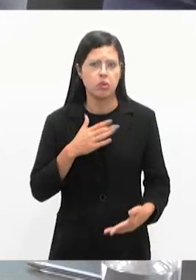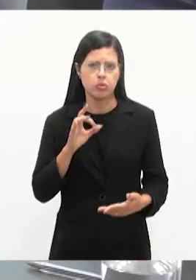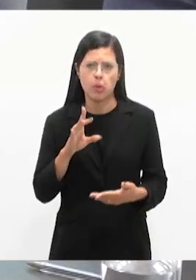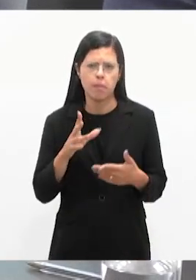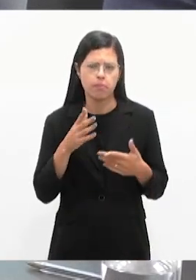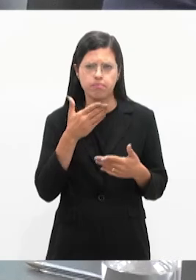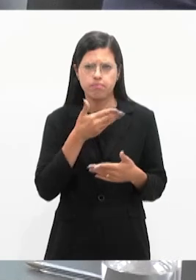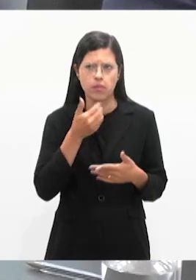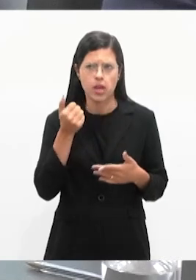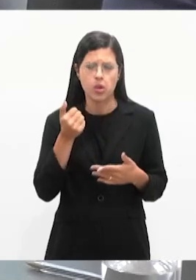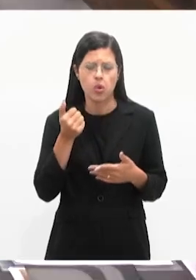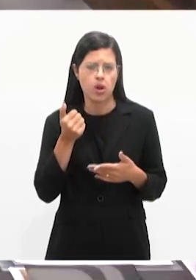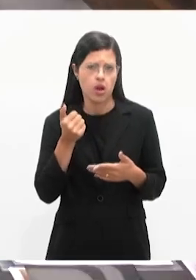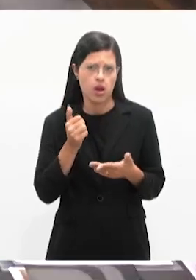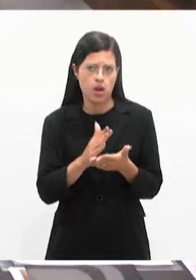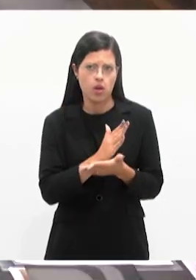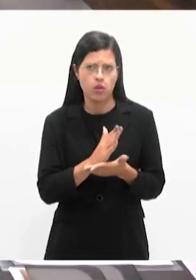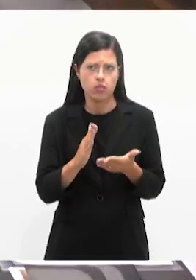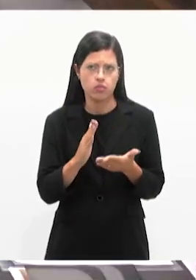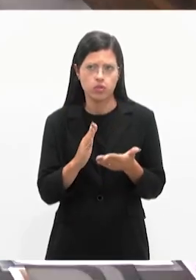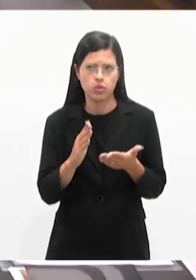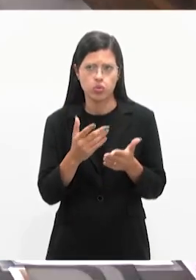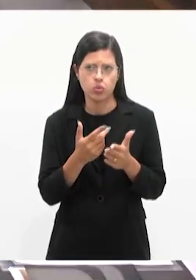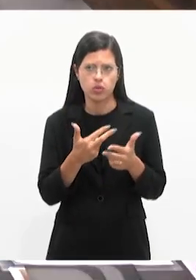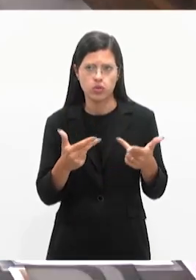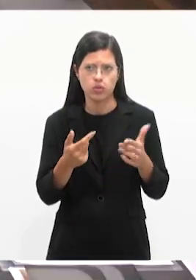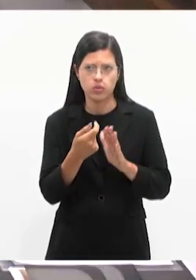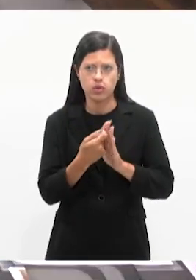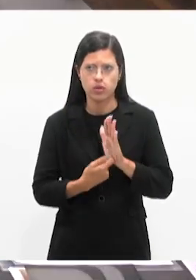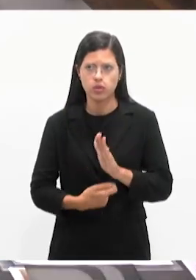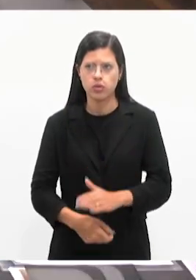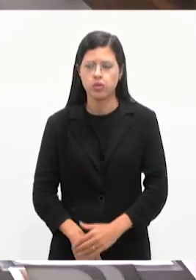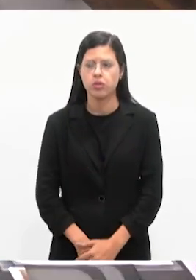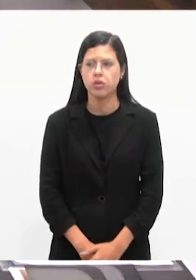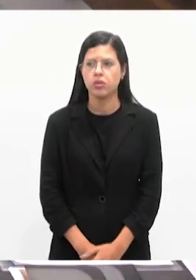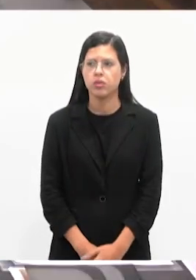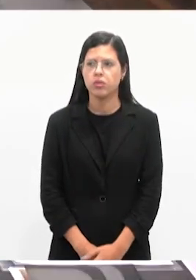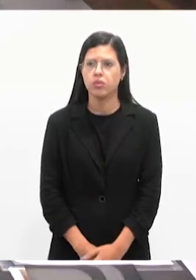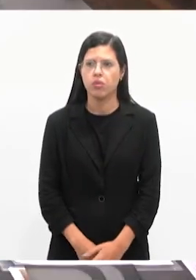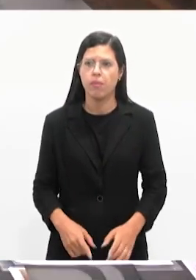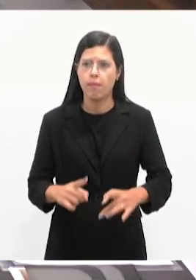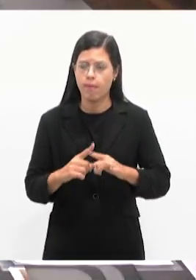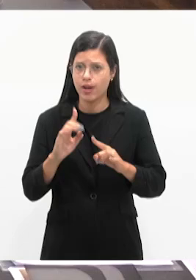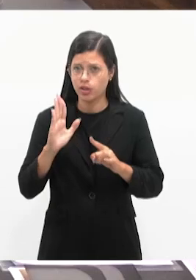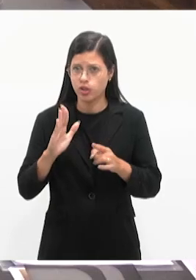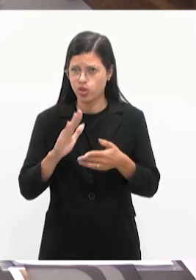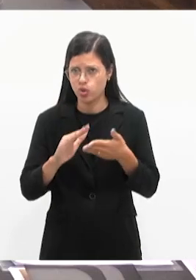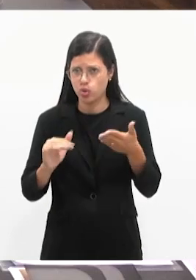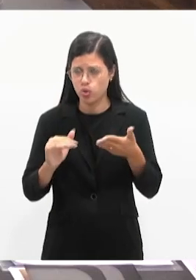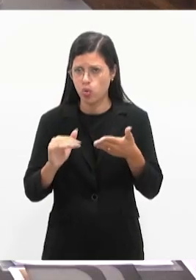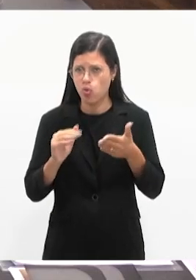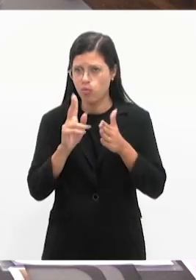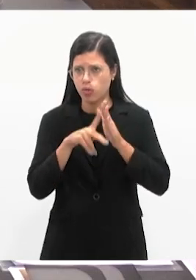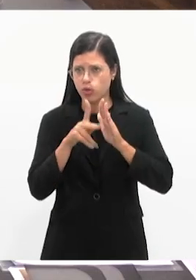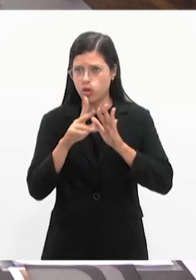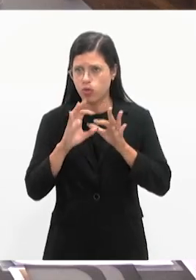pode ser autorizativo, você cortou? Tem que cortar. Ele é autorizativo.